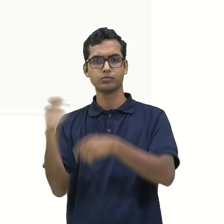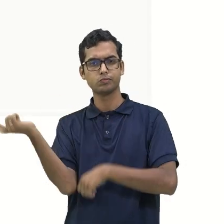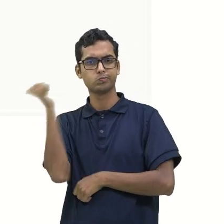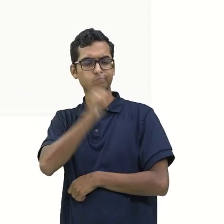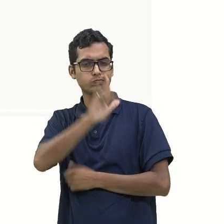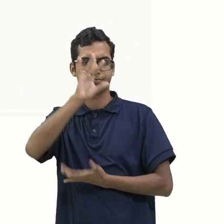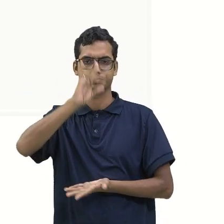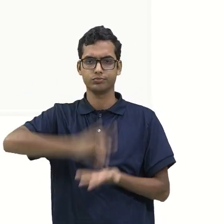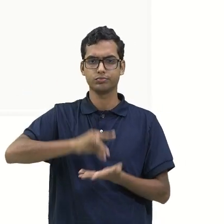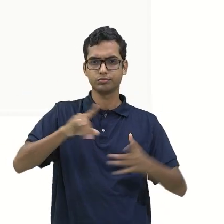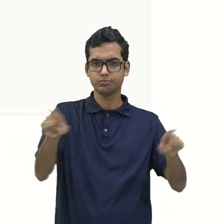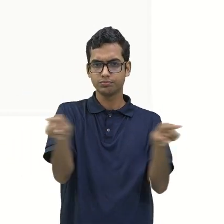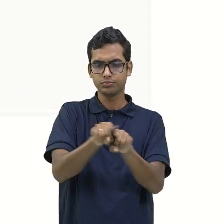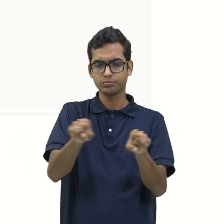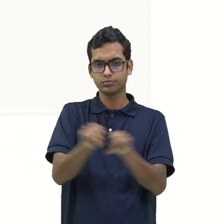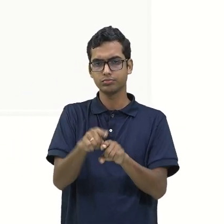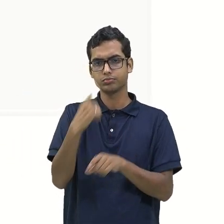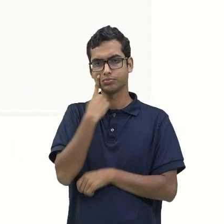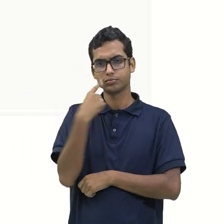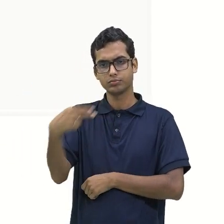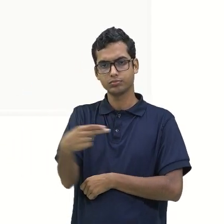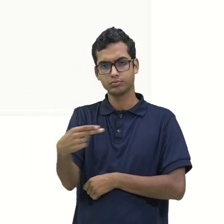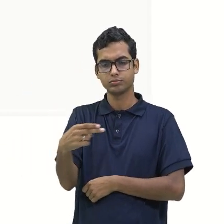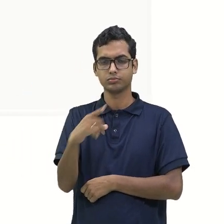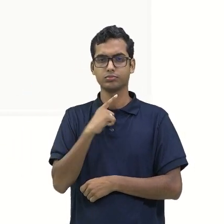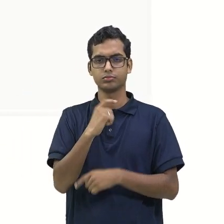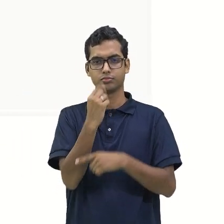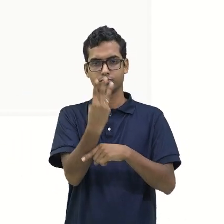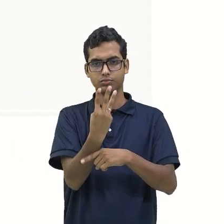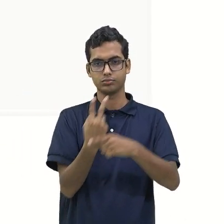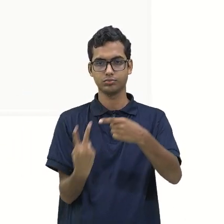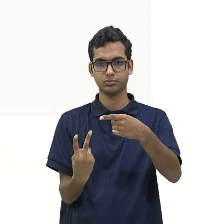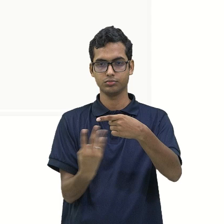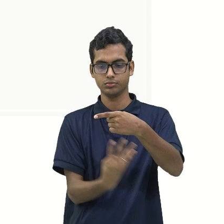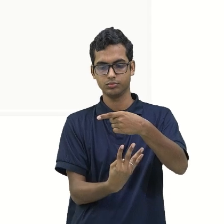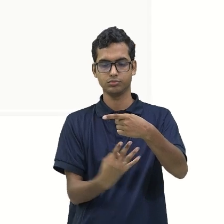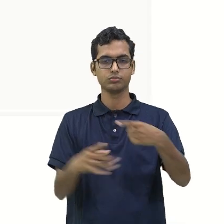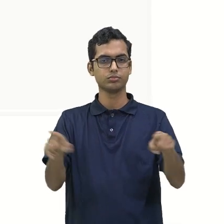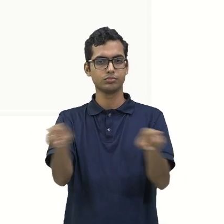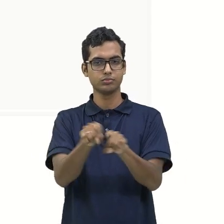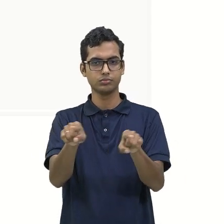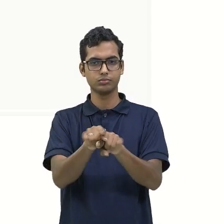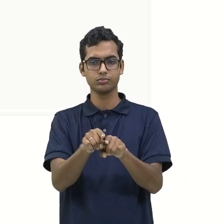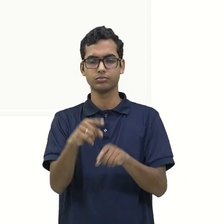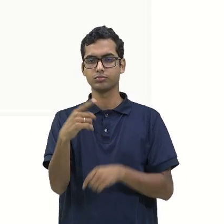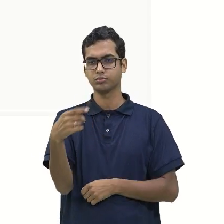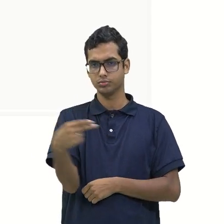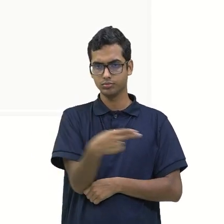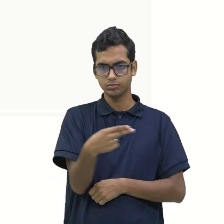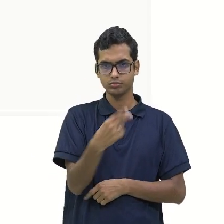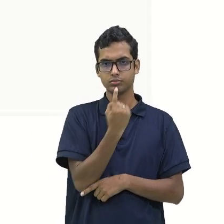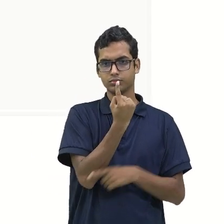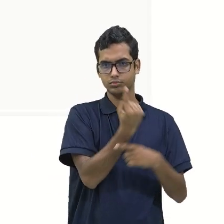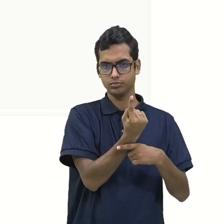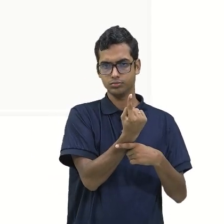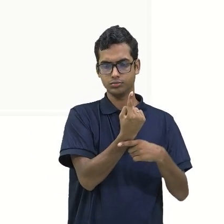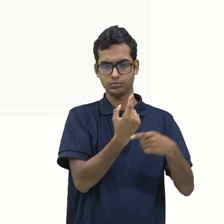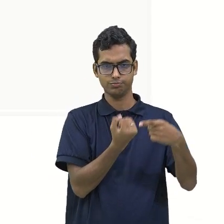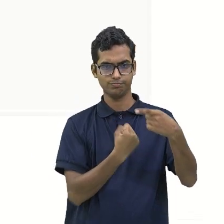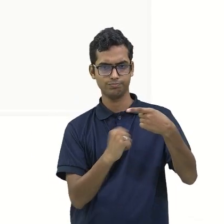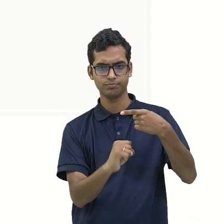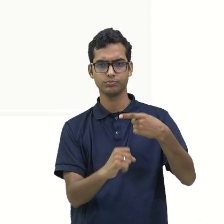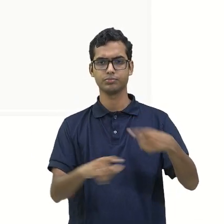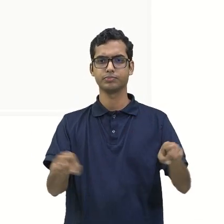razão desse tipo aqui. 3 sobre 24, né? Que é igual a 1 sobre